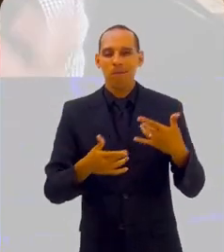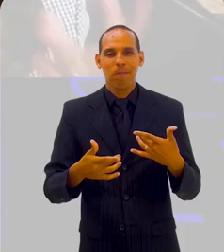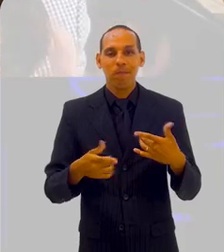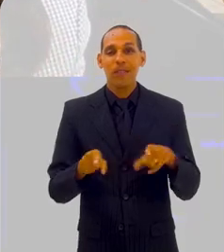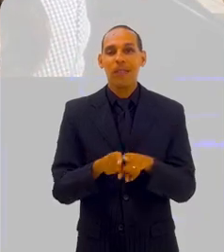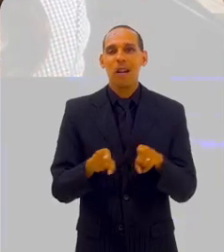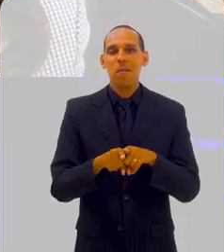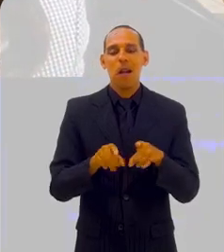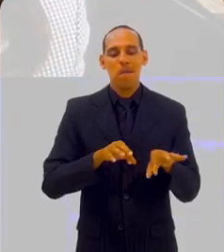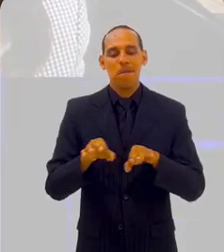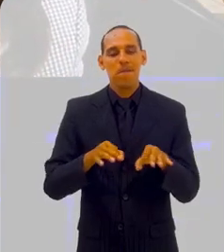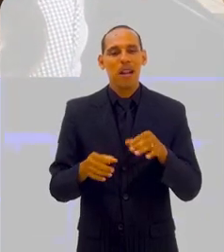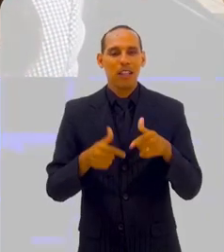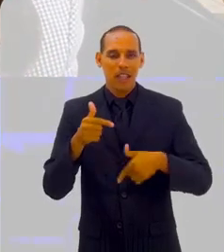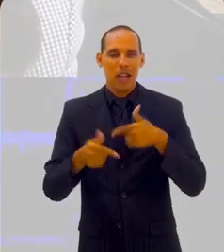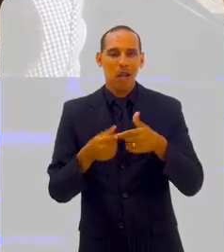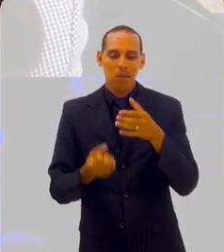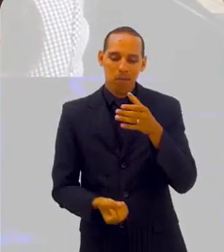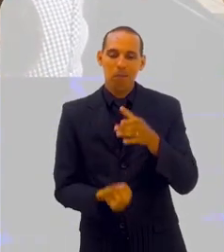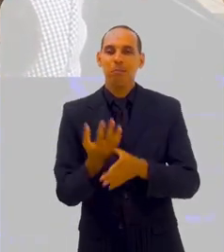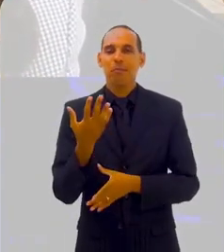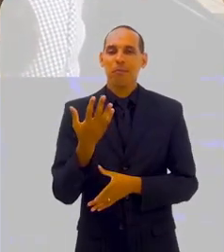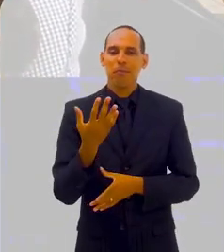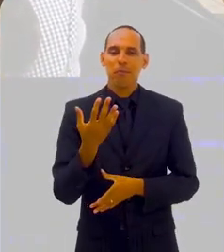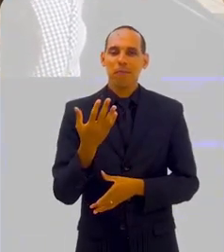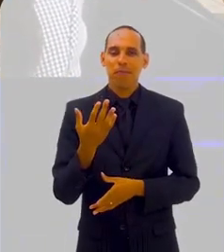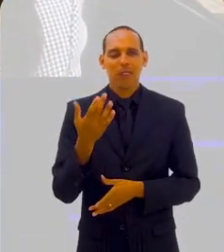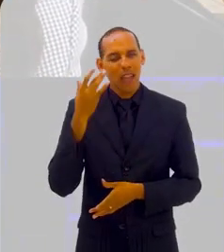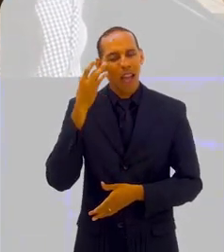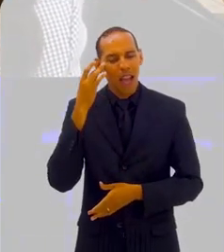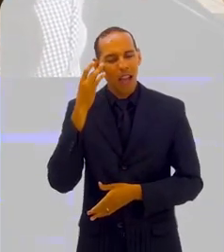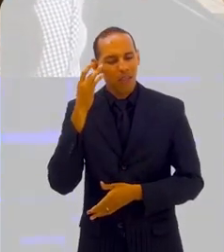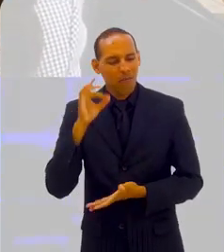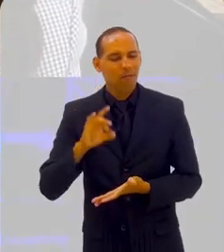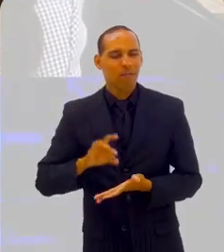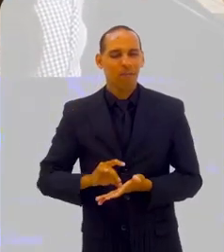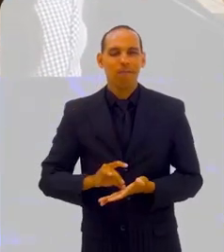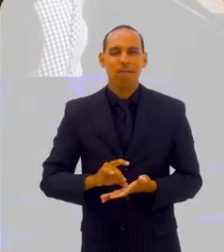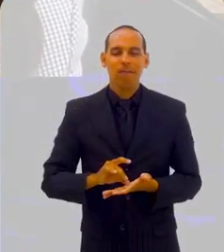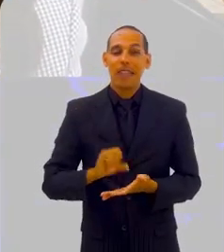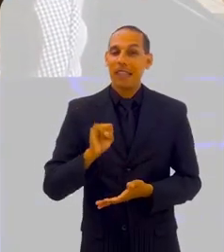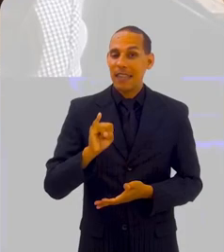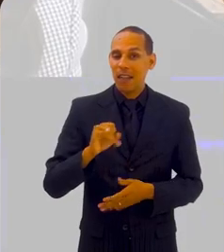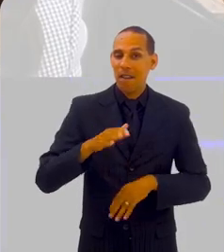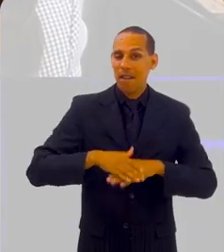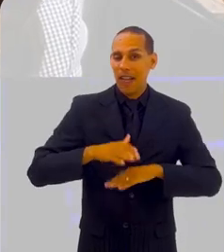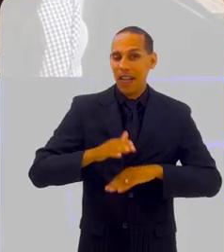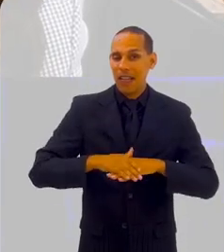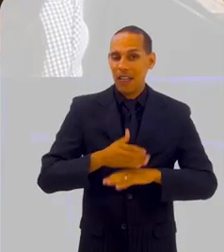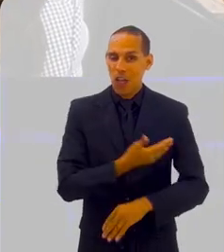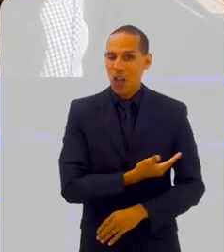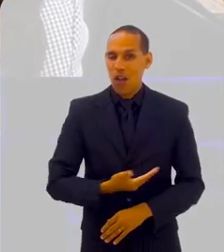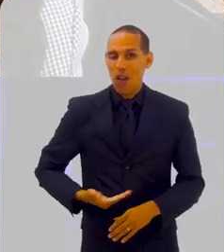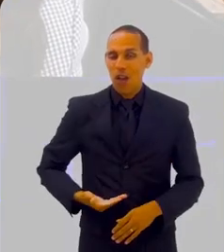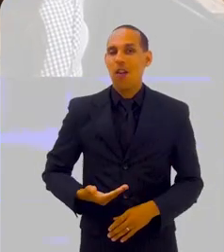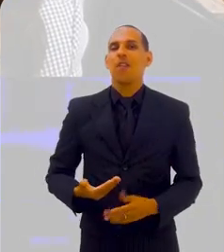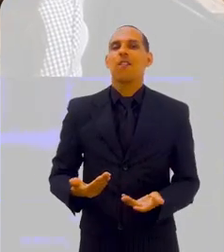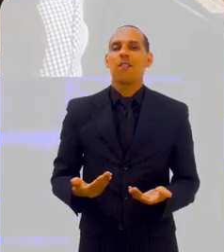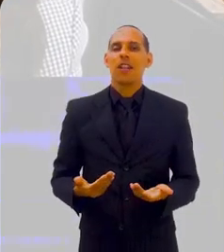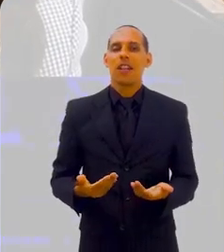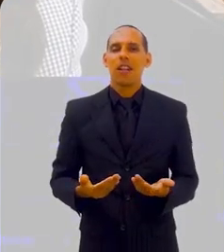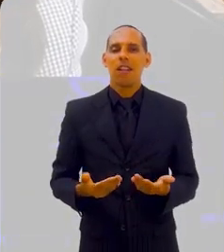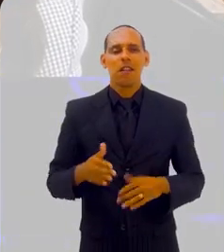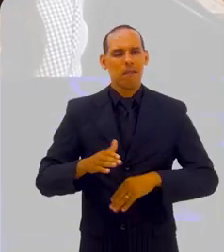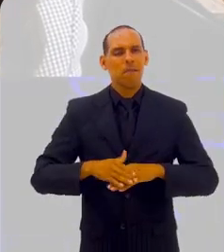dessa construção de um plano de trabalho. Eu acho, Geisa, sinceramente, que se você quer fazer um governo sério,